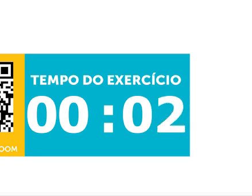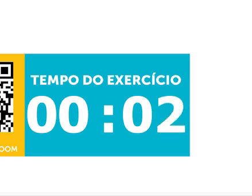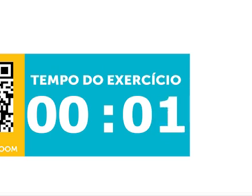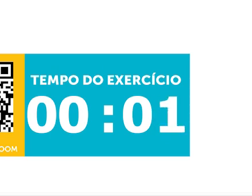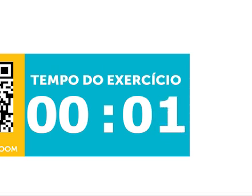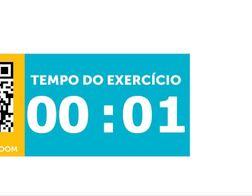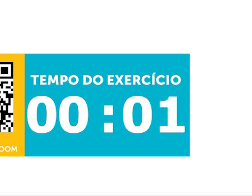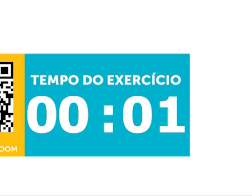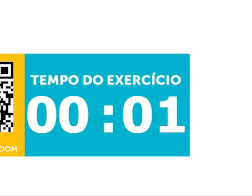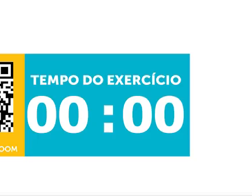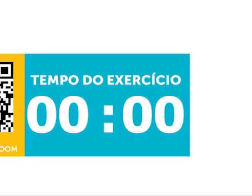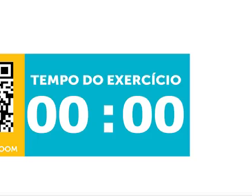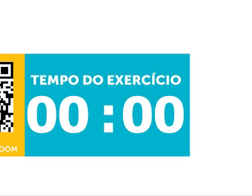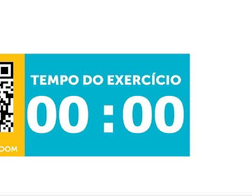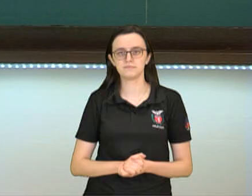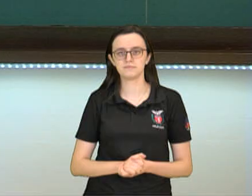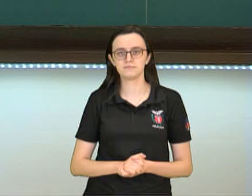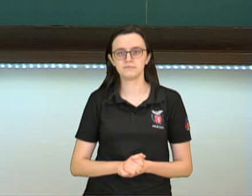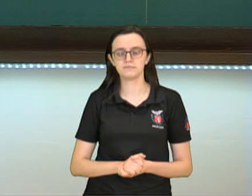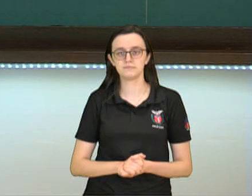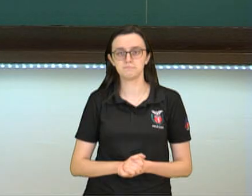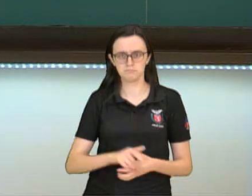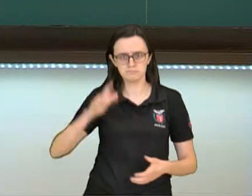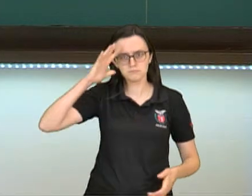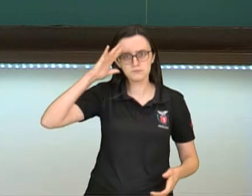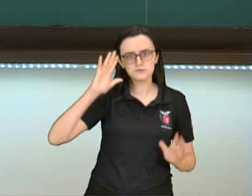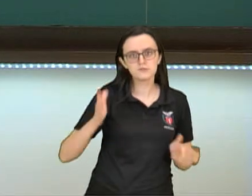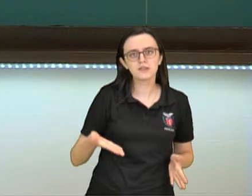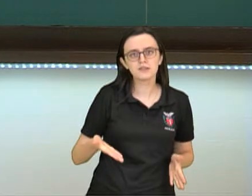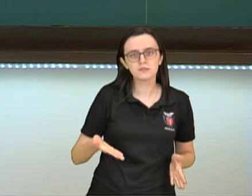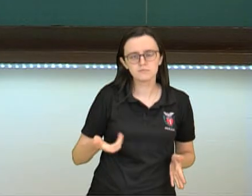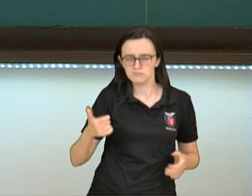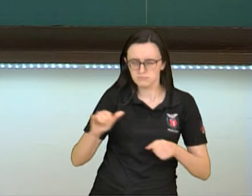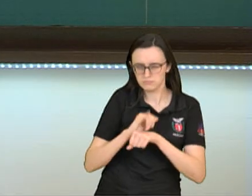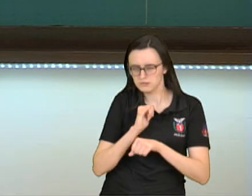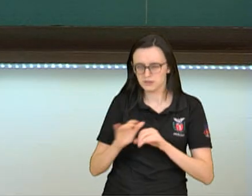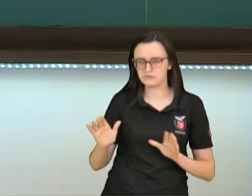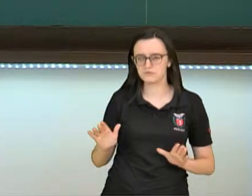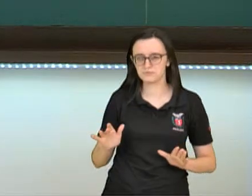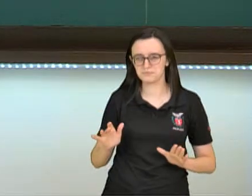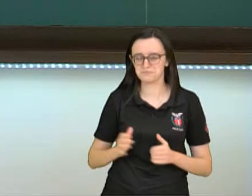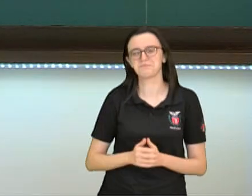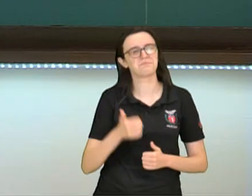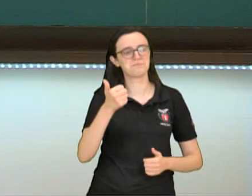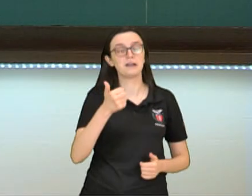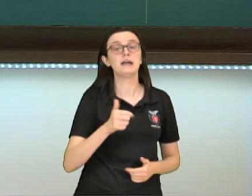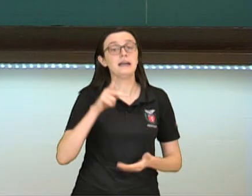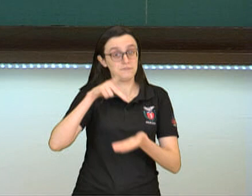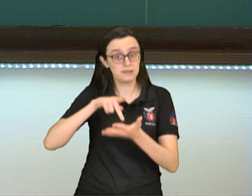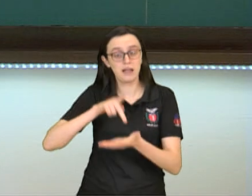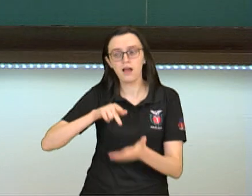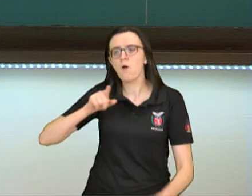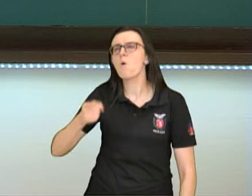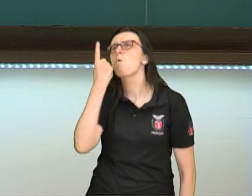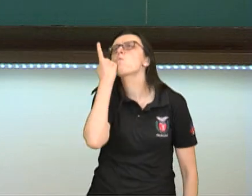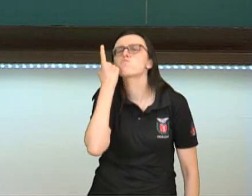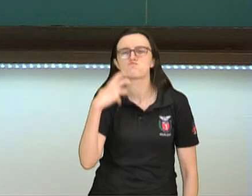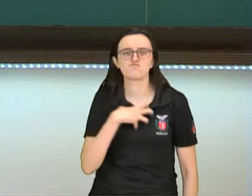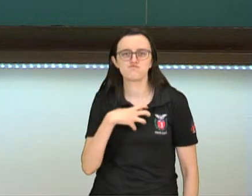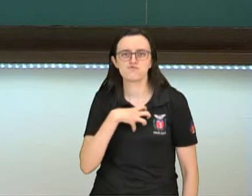Pensou? Uma estratégia aí? O legal é que não tem apenas uma